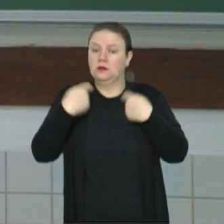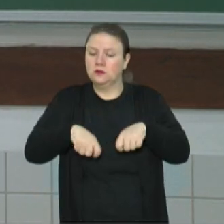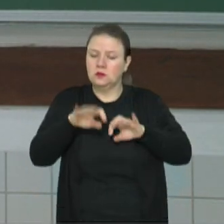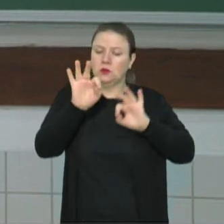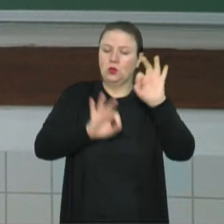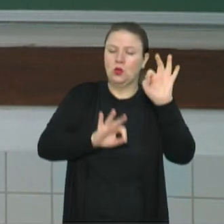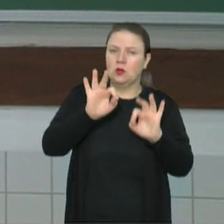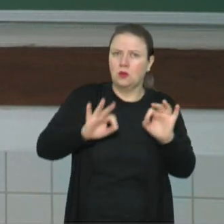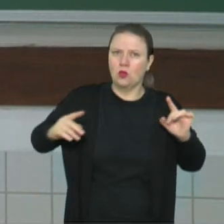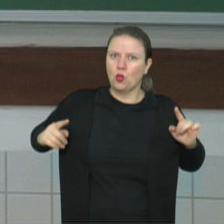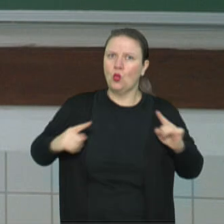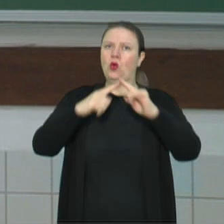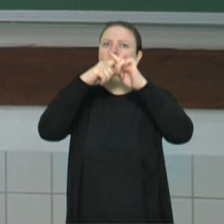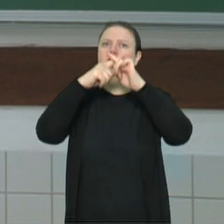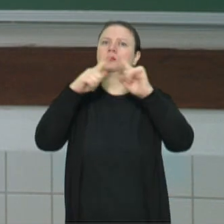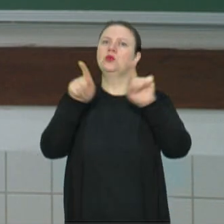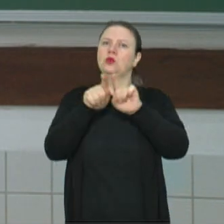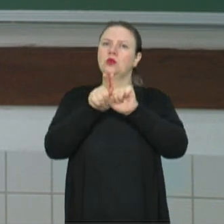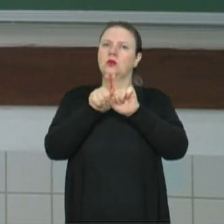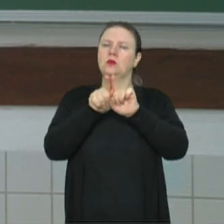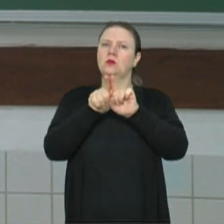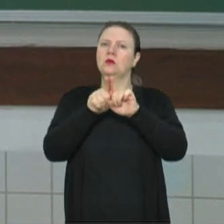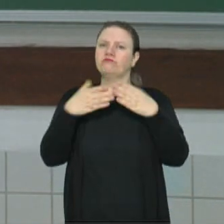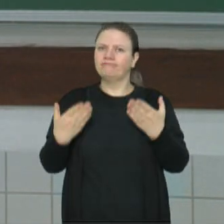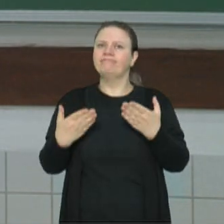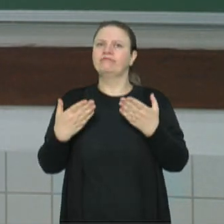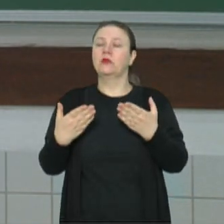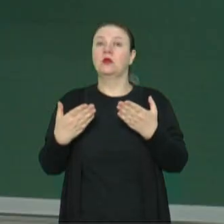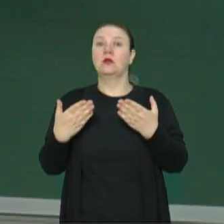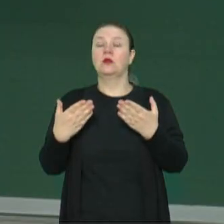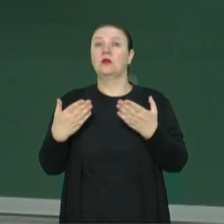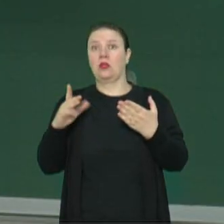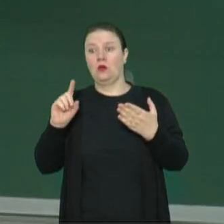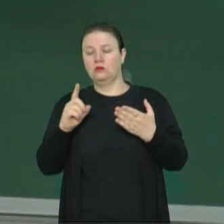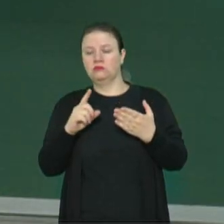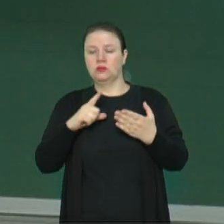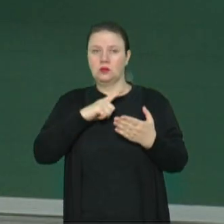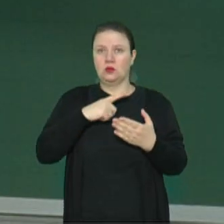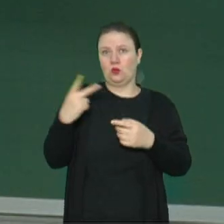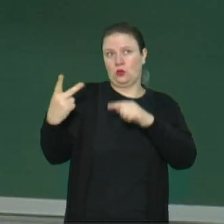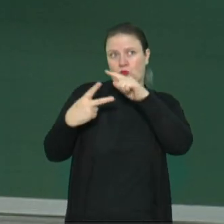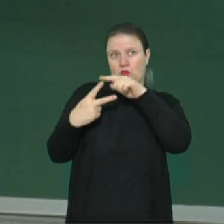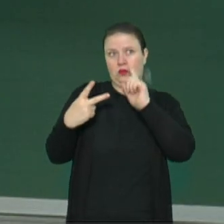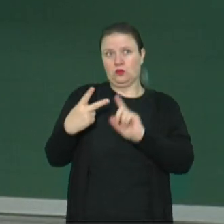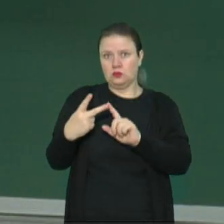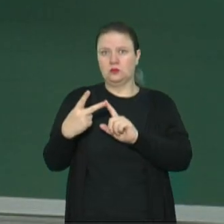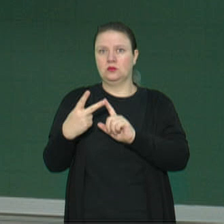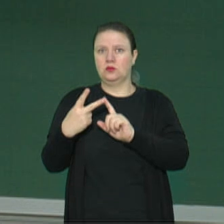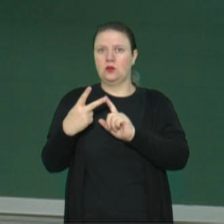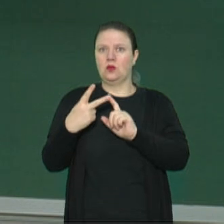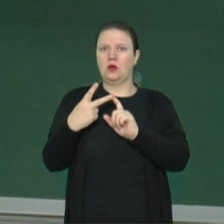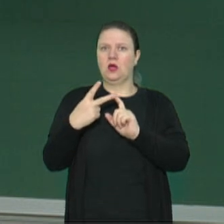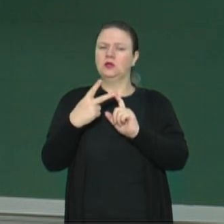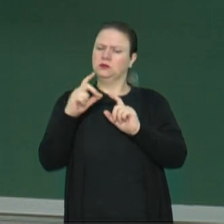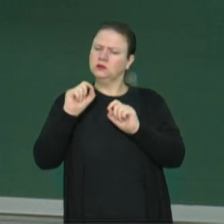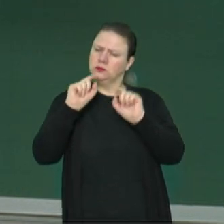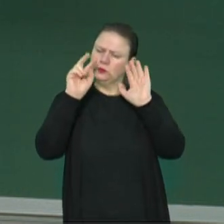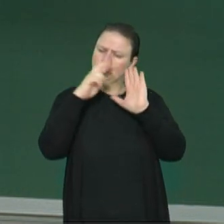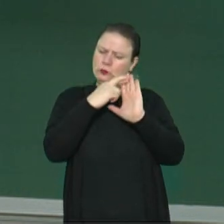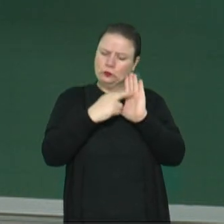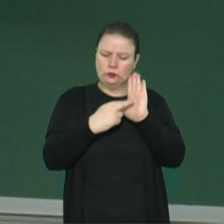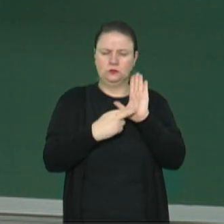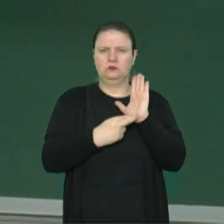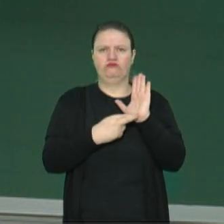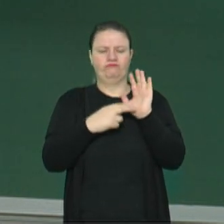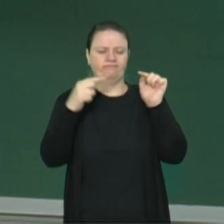organizem competições. No jiu-jitsu, isso não é diferente. Então, temos as duas instituições que regulamentam o jiu-jitsu a nível